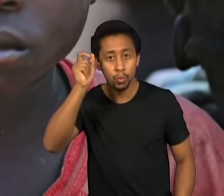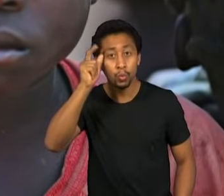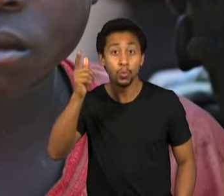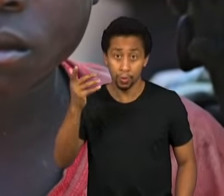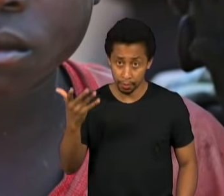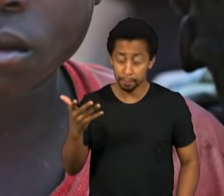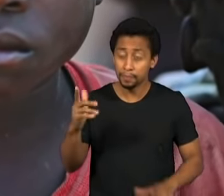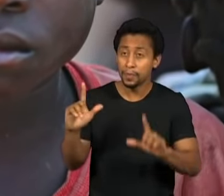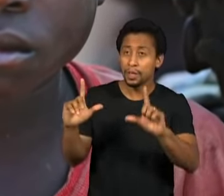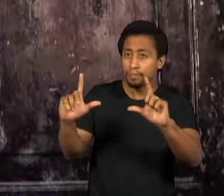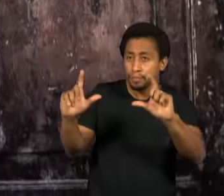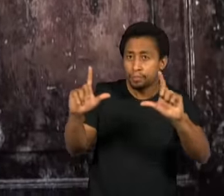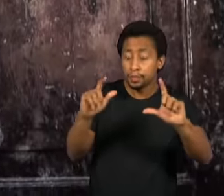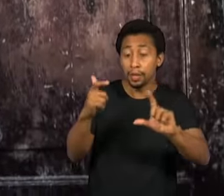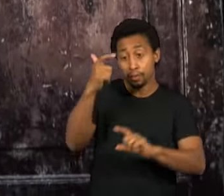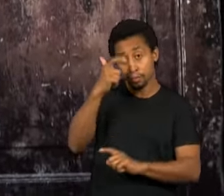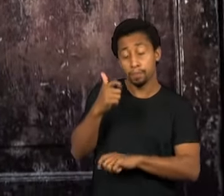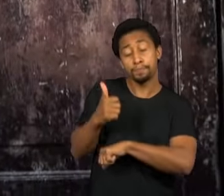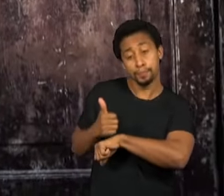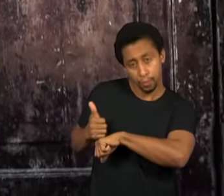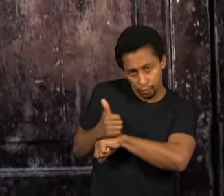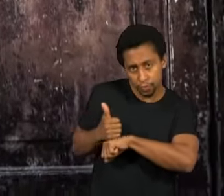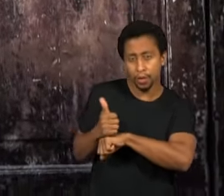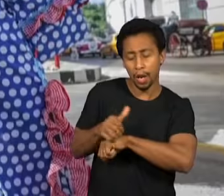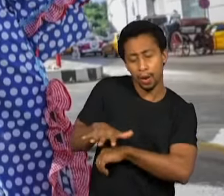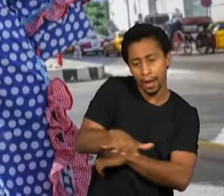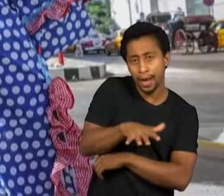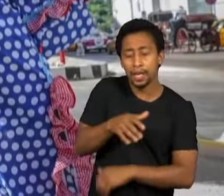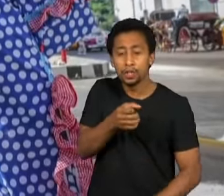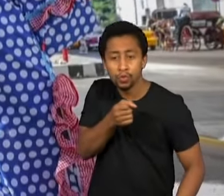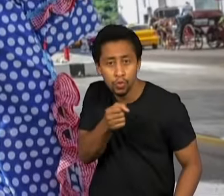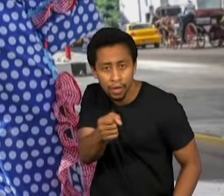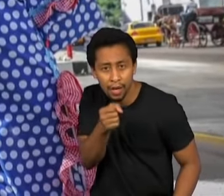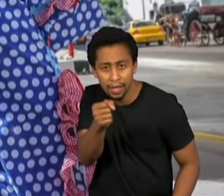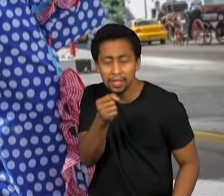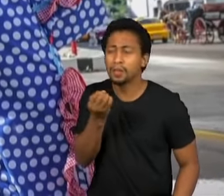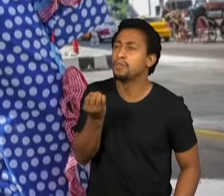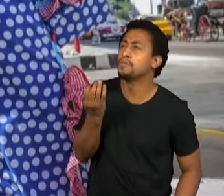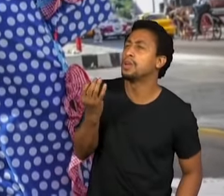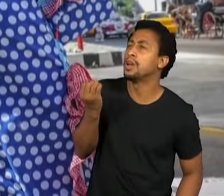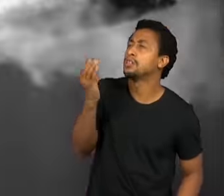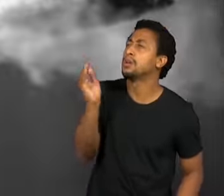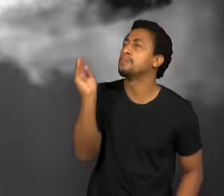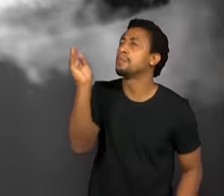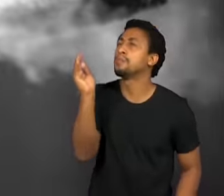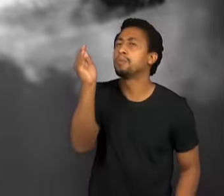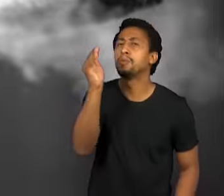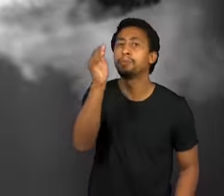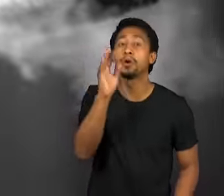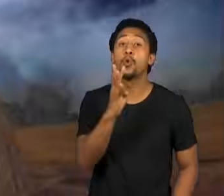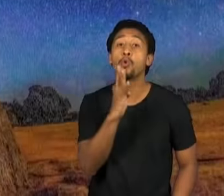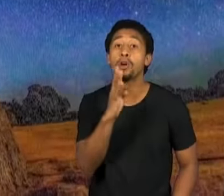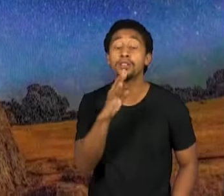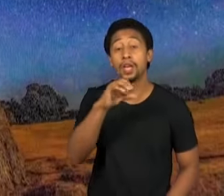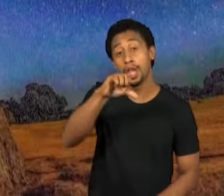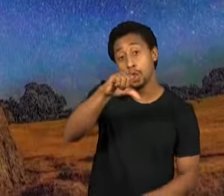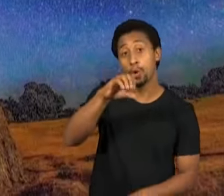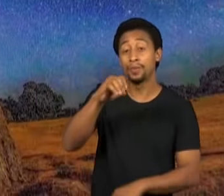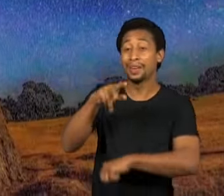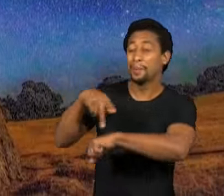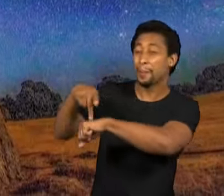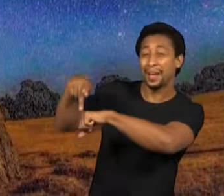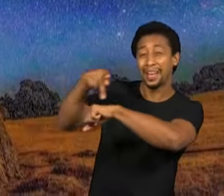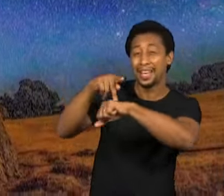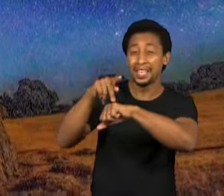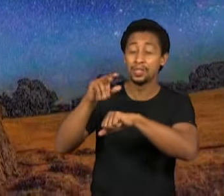Como fotojornalista, tive a chance de conhecer mais de 90 países, pessoas do mundo inteiro e a diversidade cultural de diversos povos.